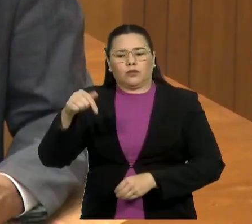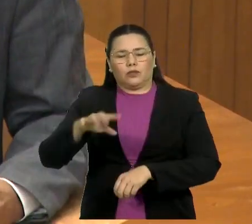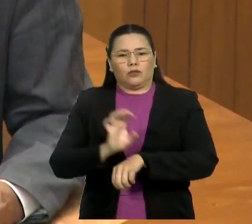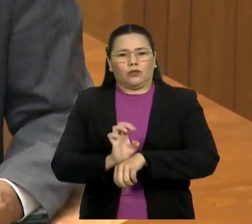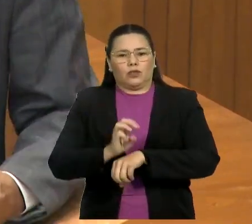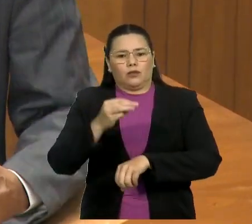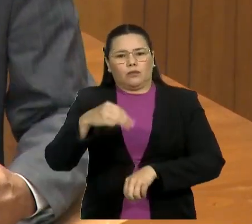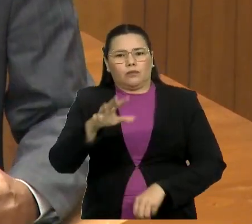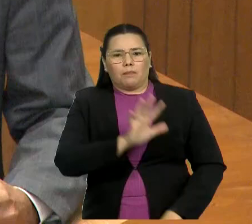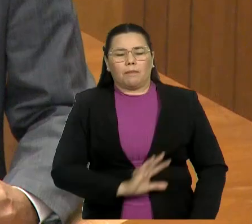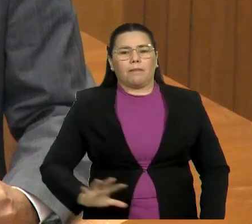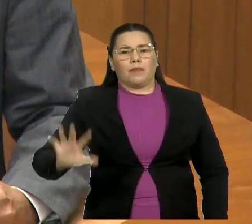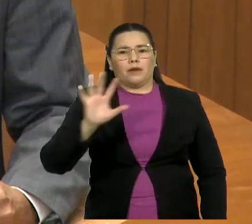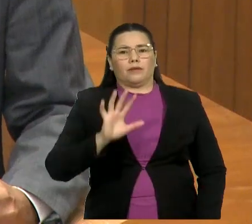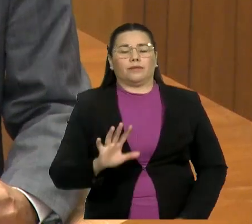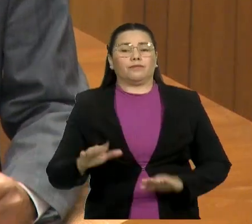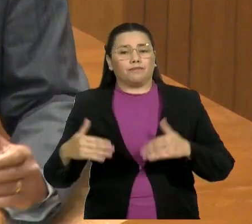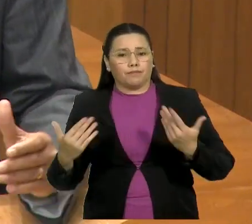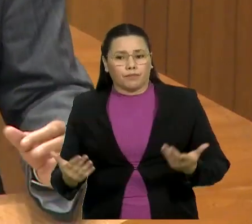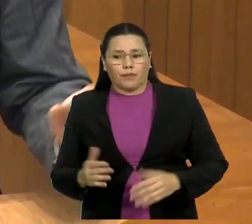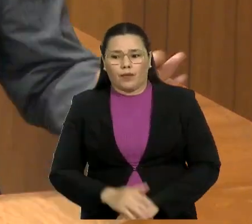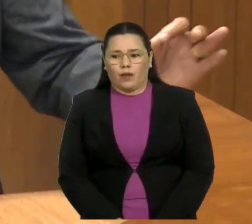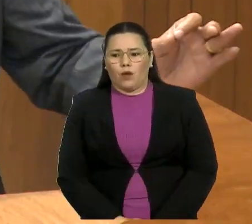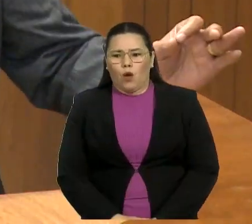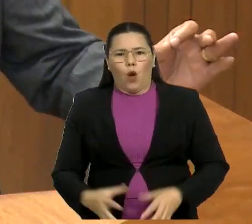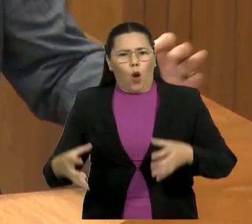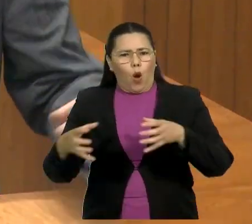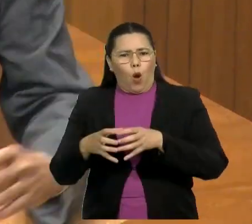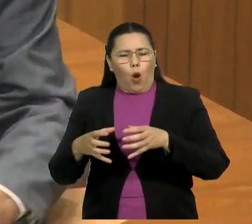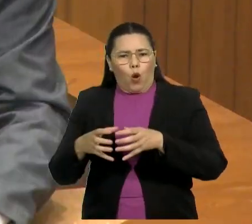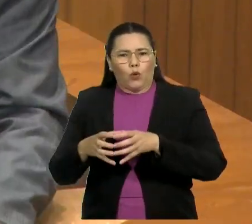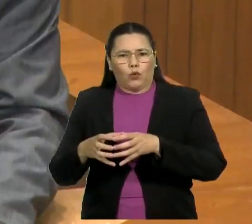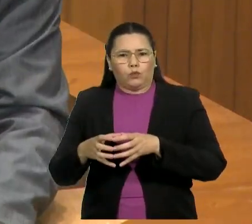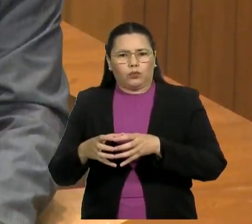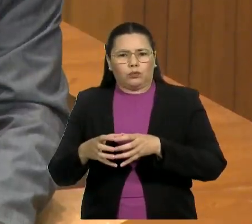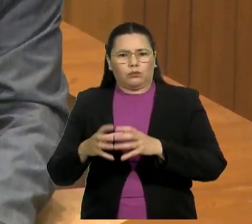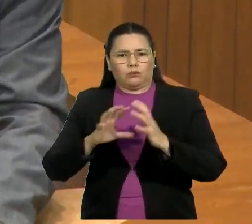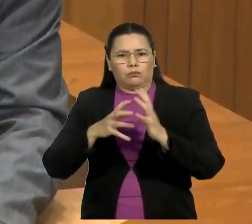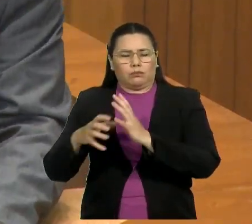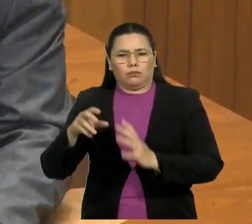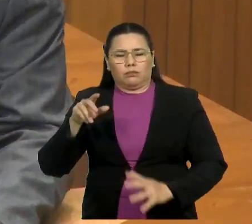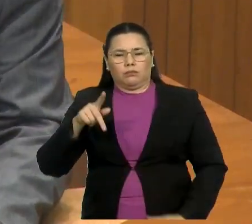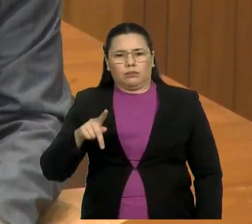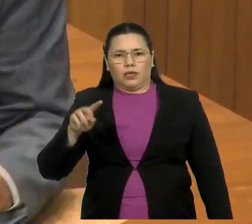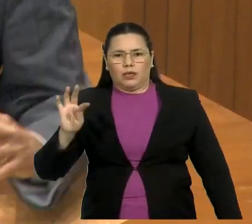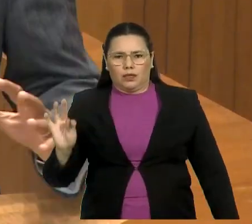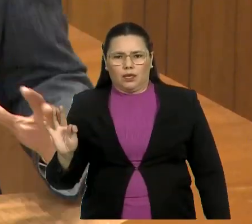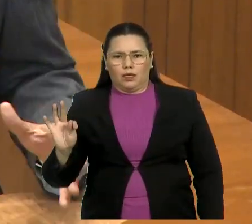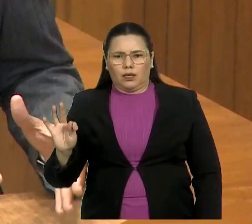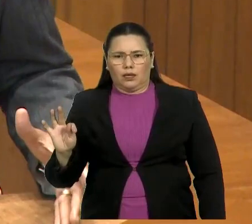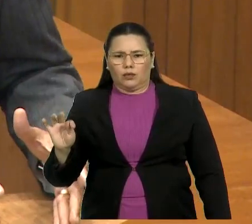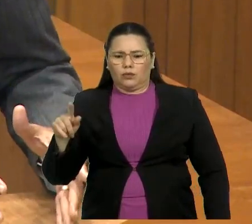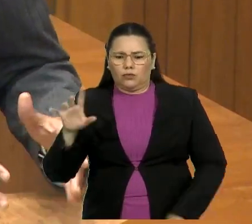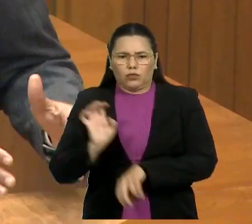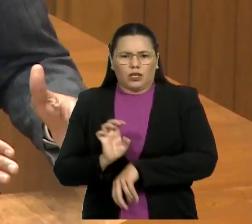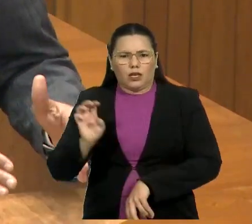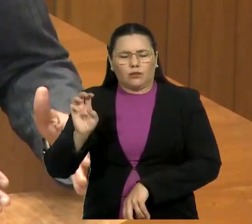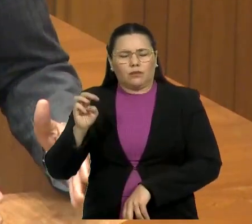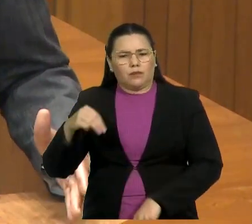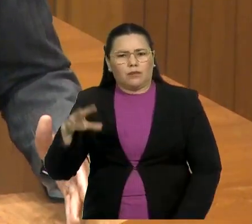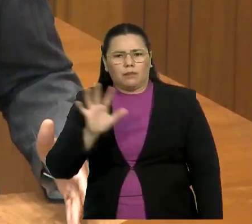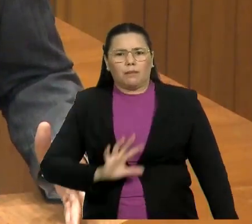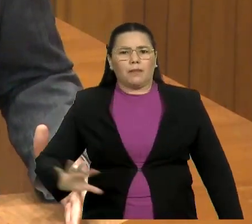o momento em que a militância do Partido dos Trabalhadores de todo o Maranhão, onde o nosso